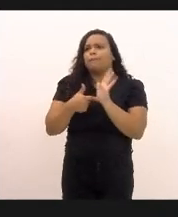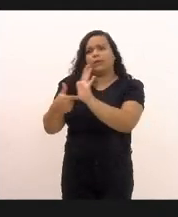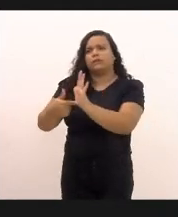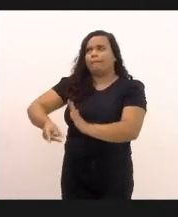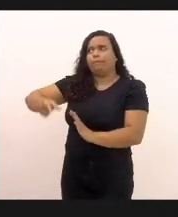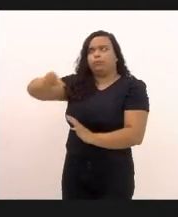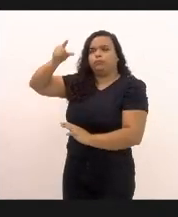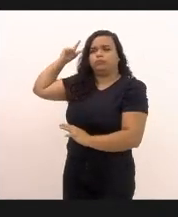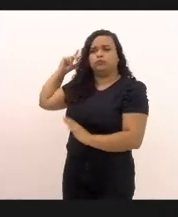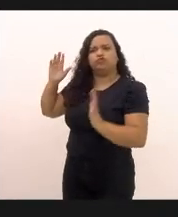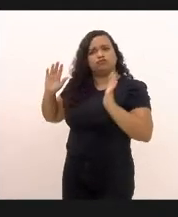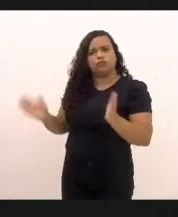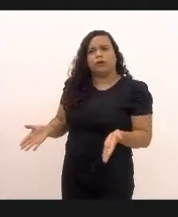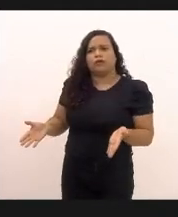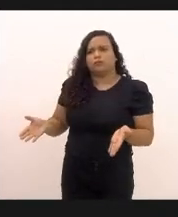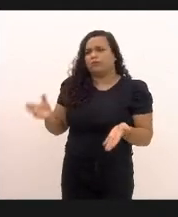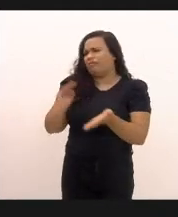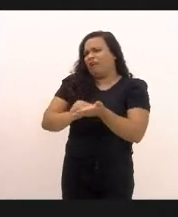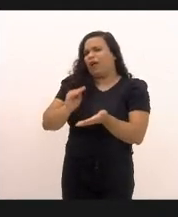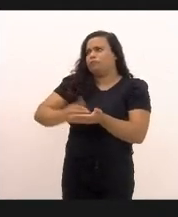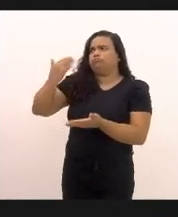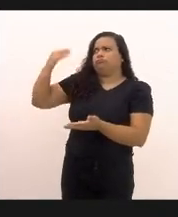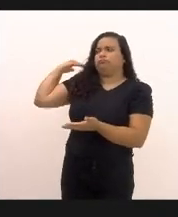tempo. Por que só agora?